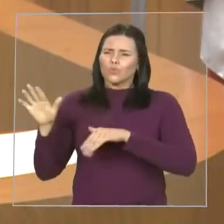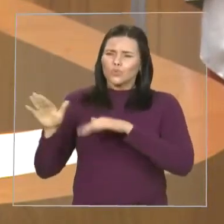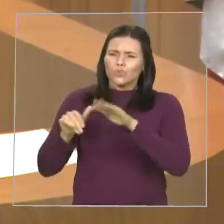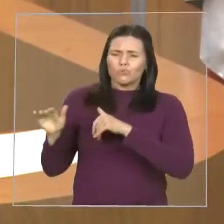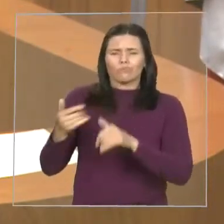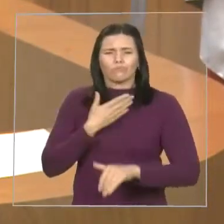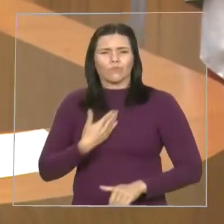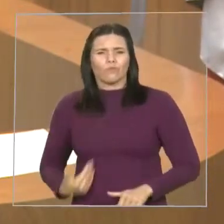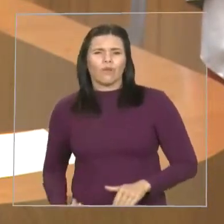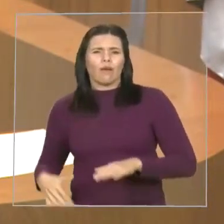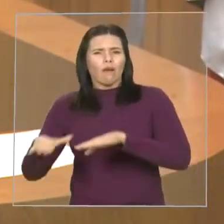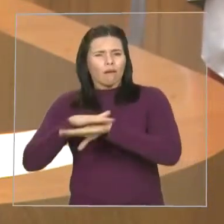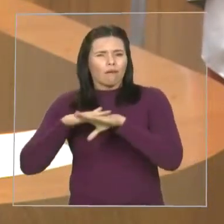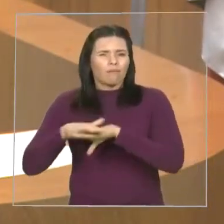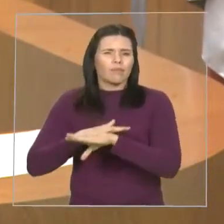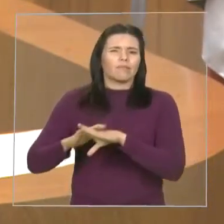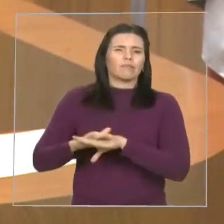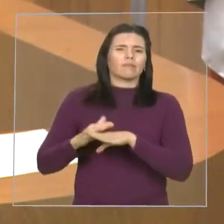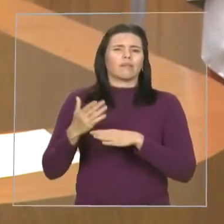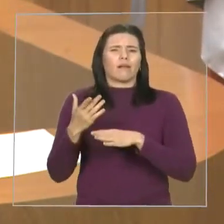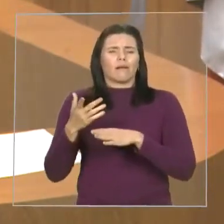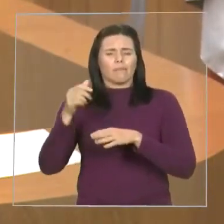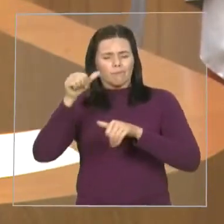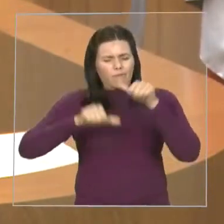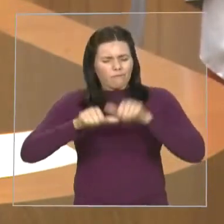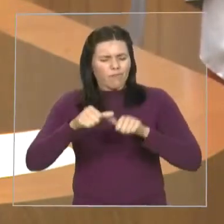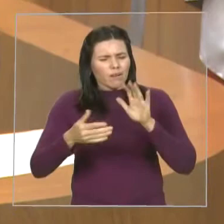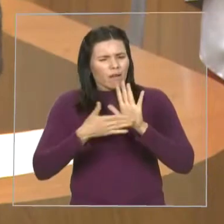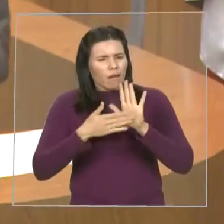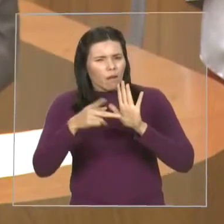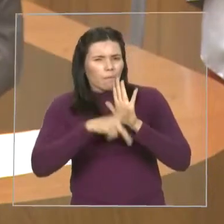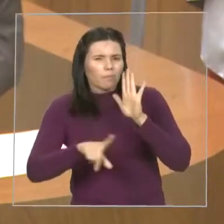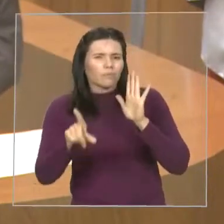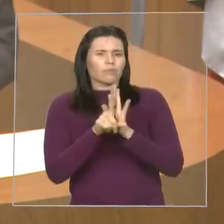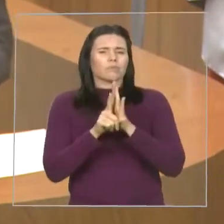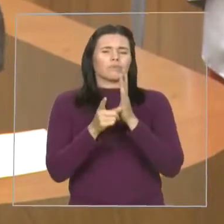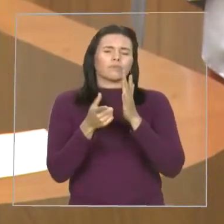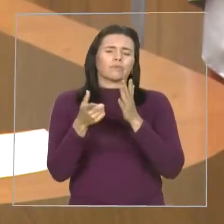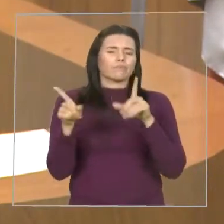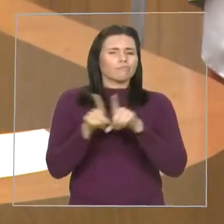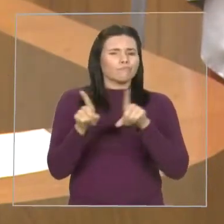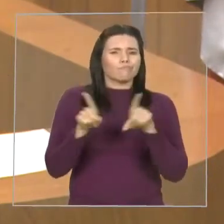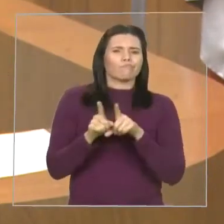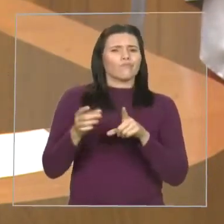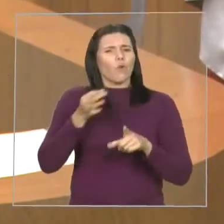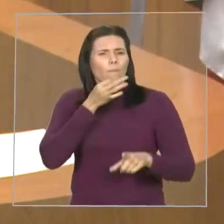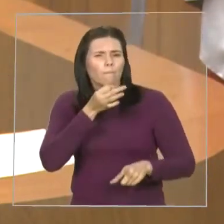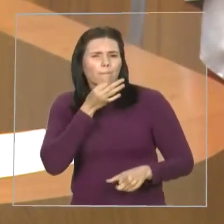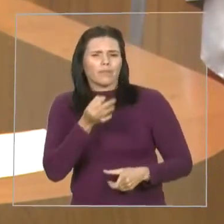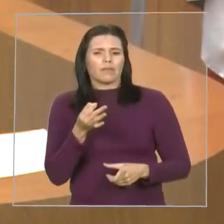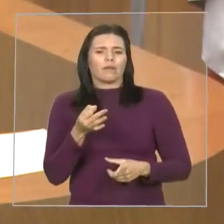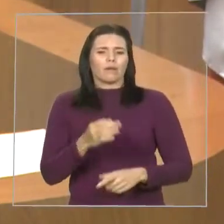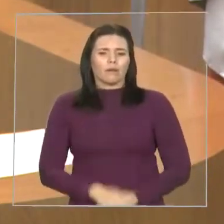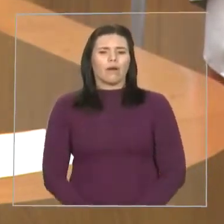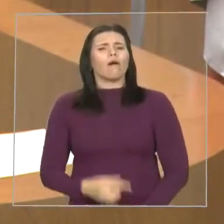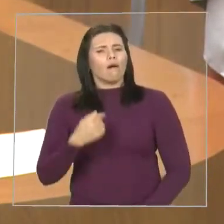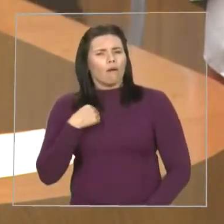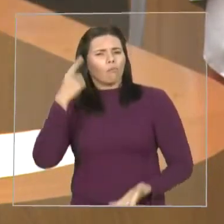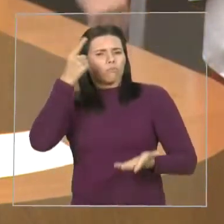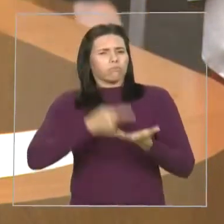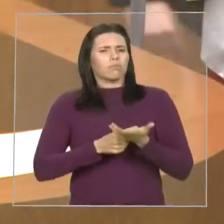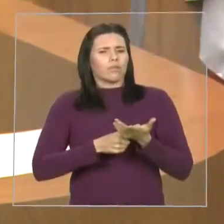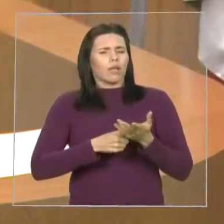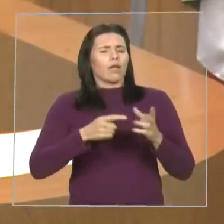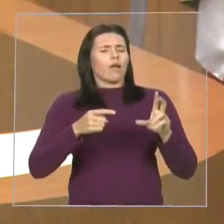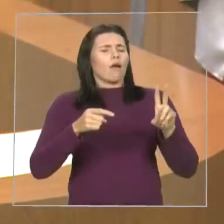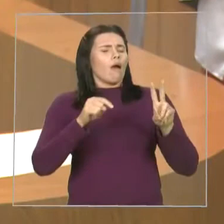para aprimorar o projeto. A própria Vale do Rio Doce pediu uma audiência comigo. Eu permiti a audiência com a Vale do Rio Doce. Se tivesse alguma coisa incorreta